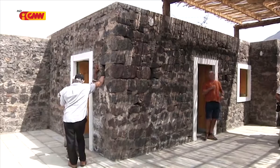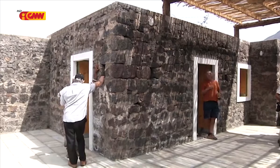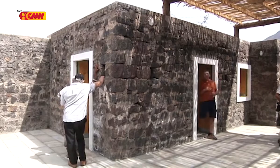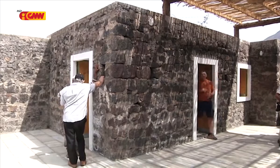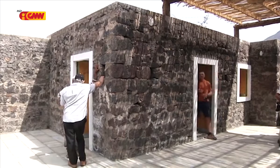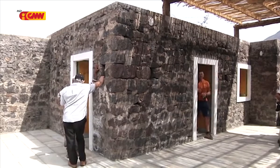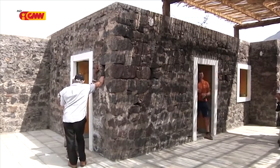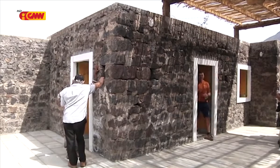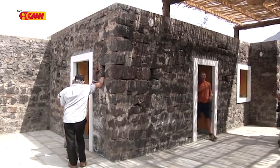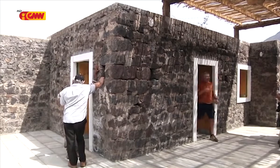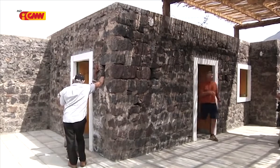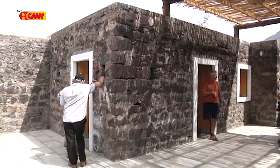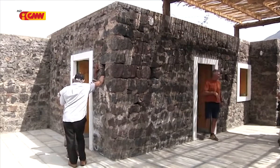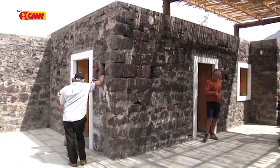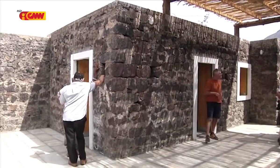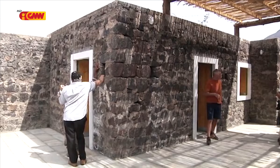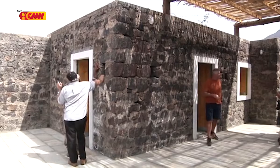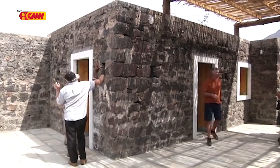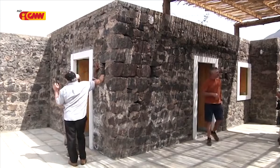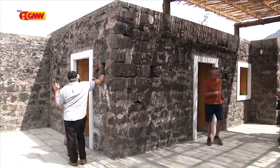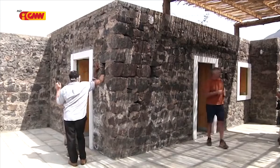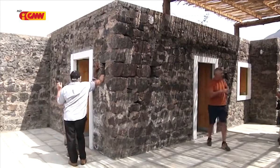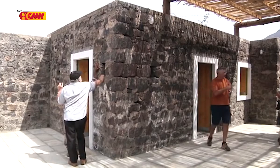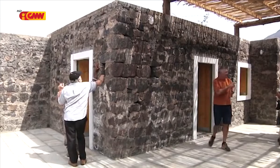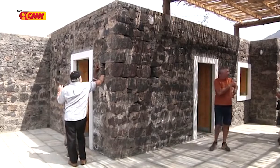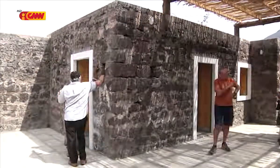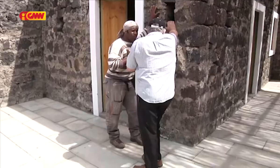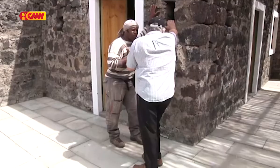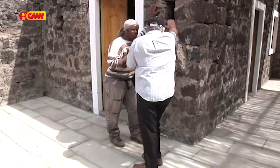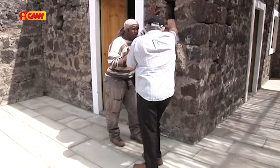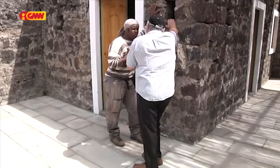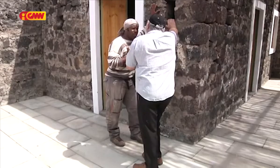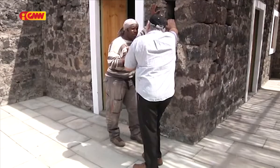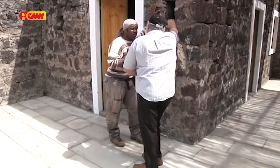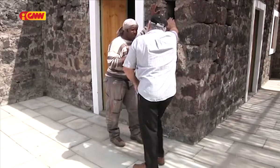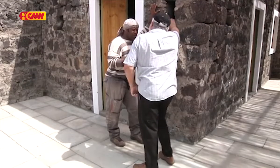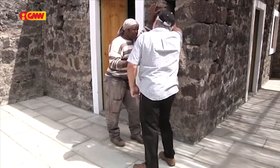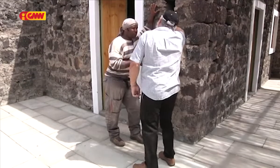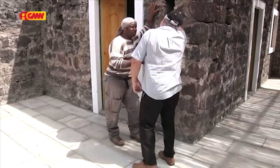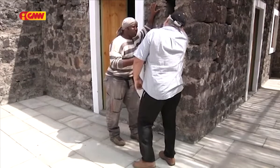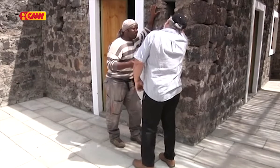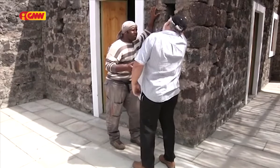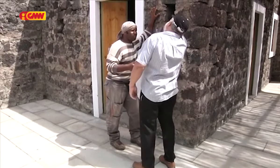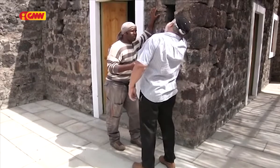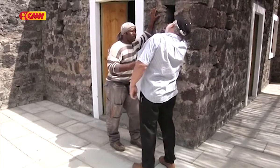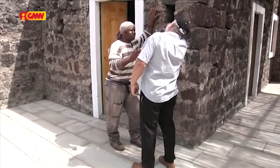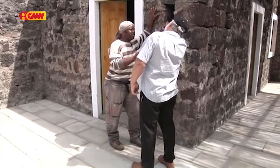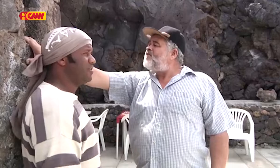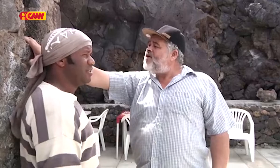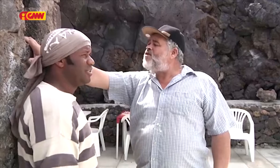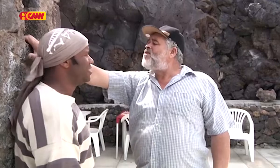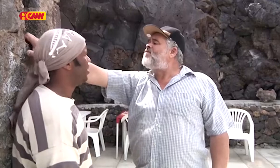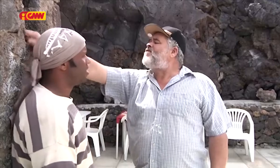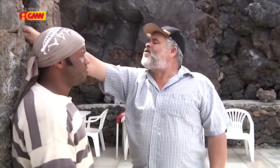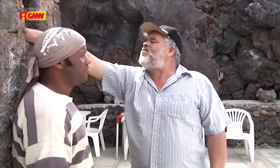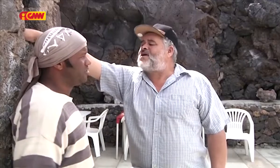aristocrata engenheiro militar francês monte de pelo menos doze filhos de diferentes mulheres até morrer em junho